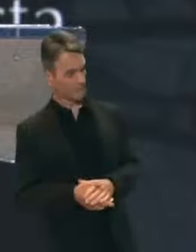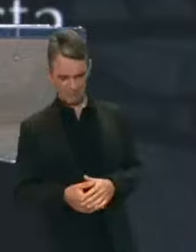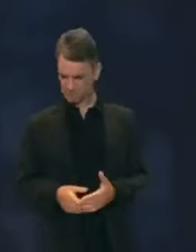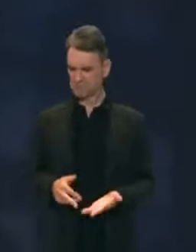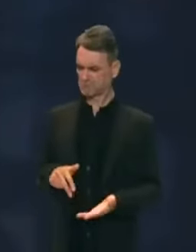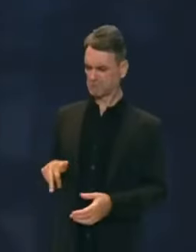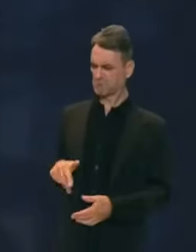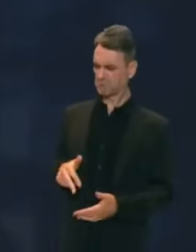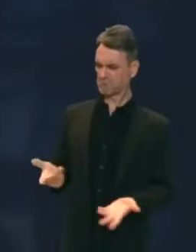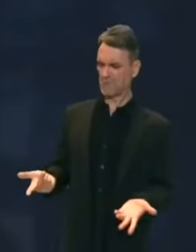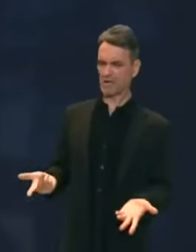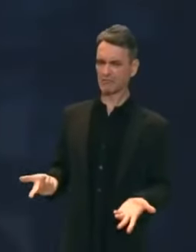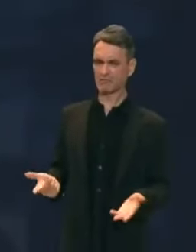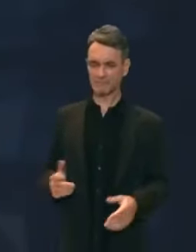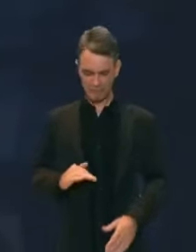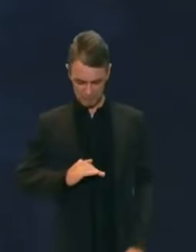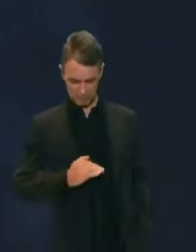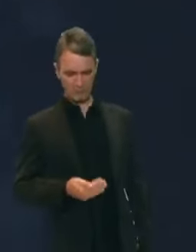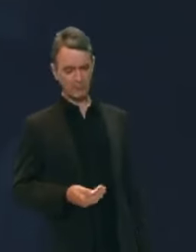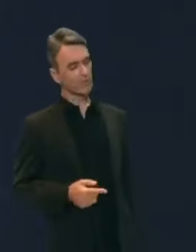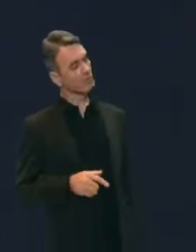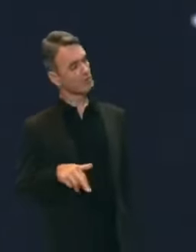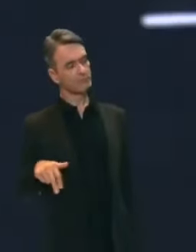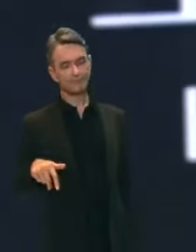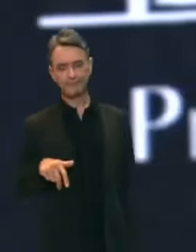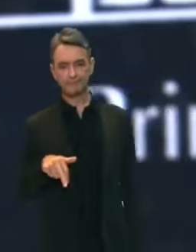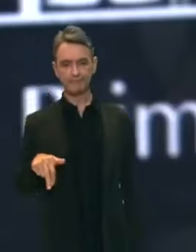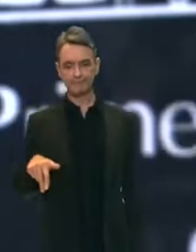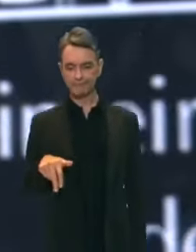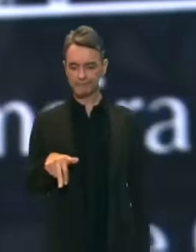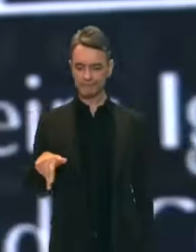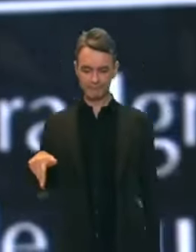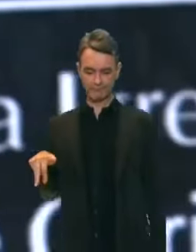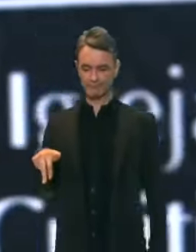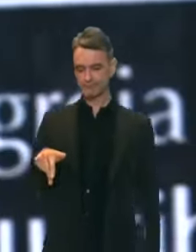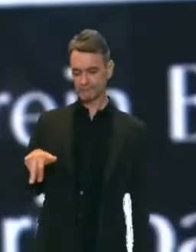esticou a barriguinha para frente e começou a andar assim.